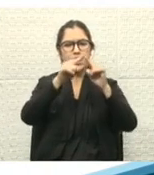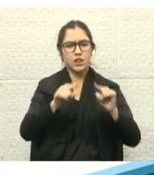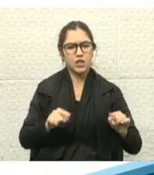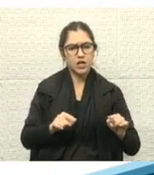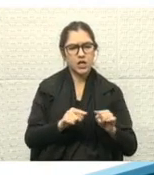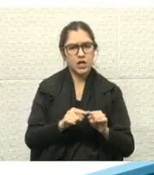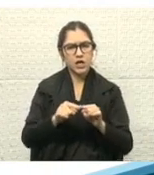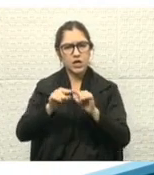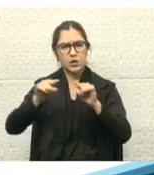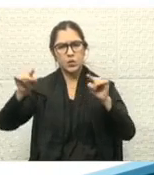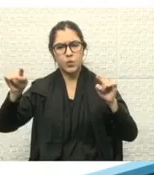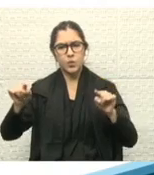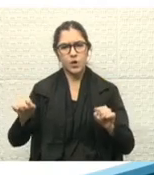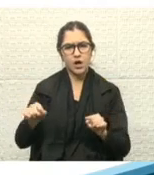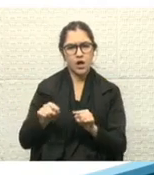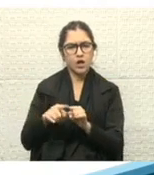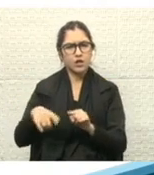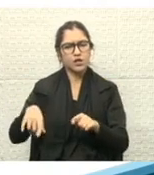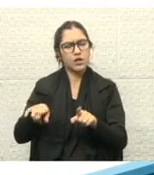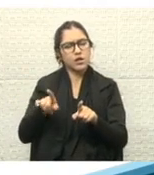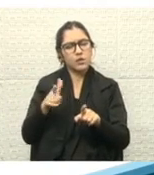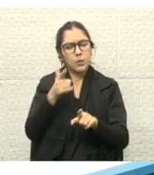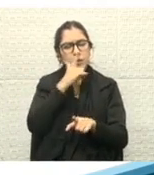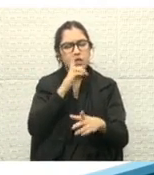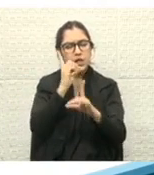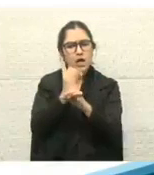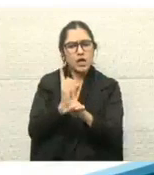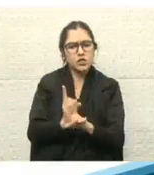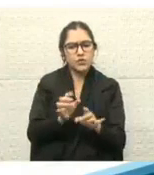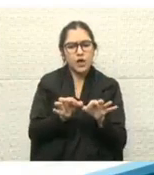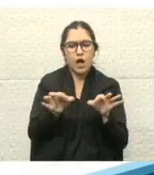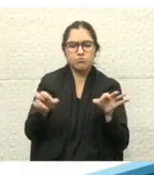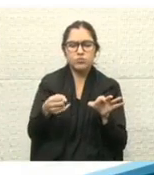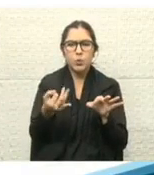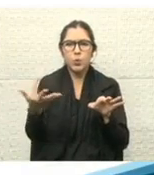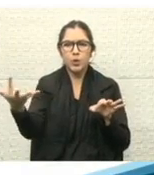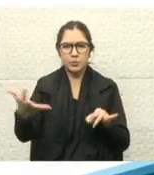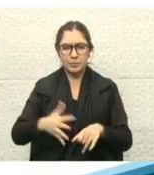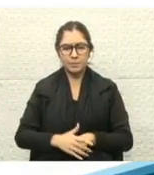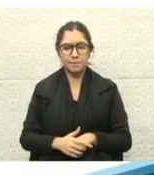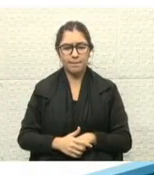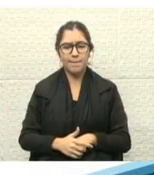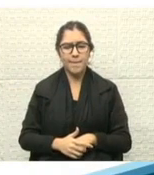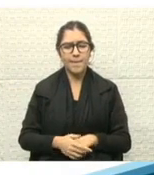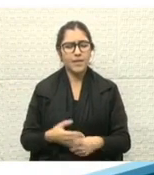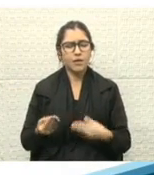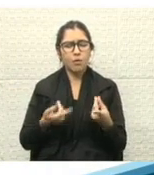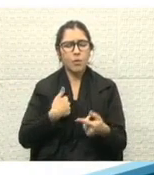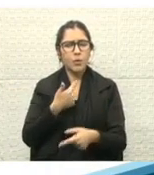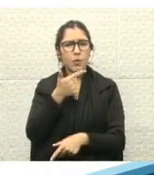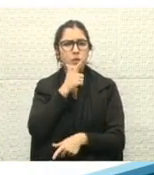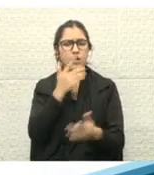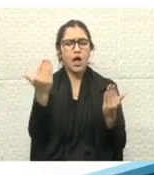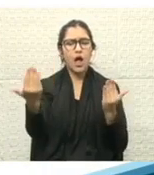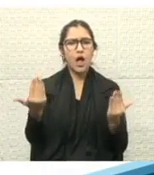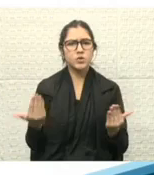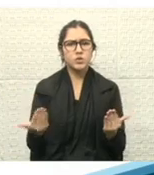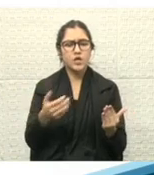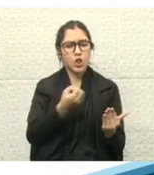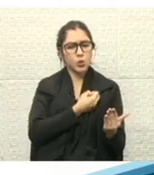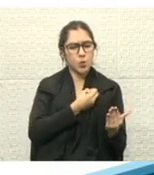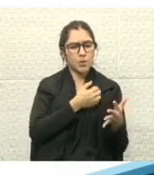triângulos, dos quadriláteros e assim identificar essa medida de comprimento. E como eu consigo associar o